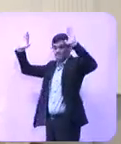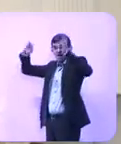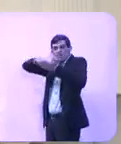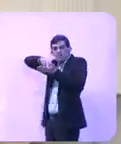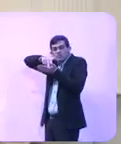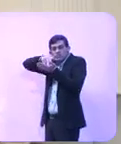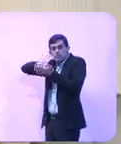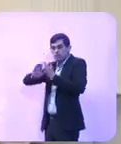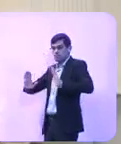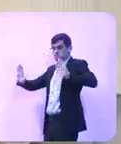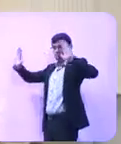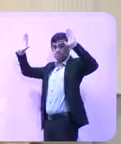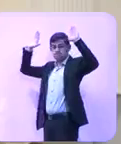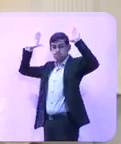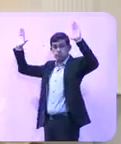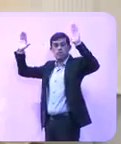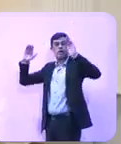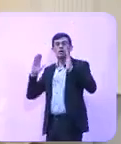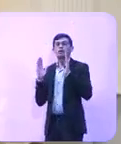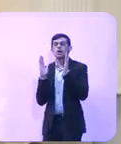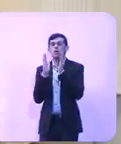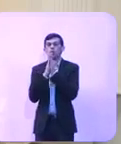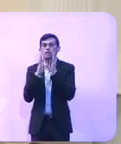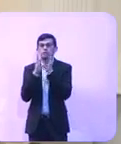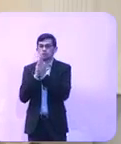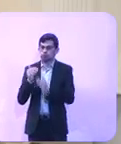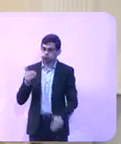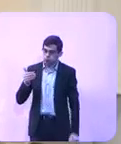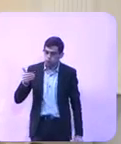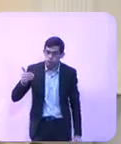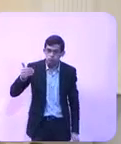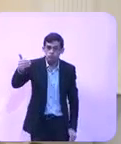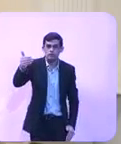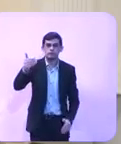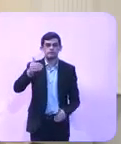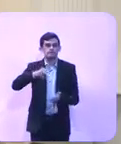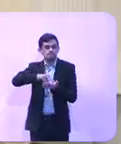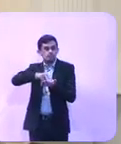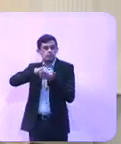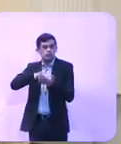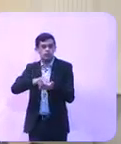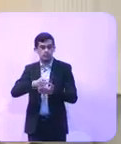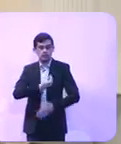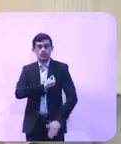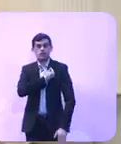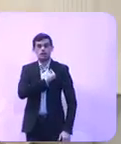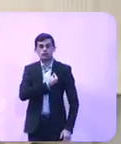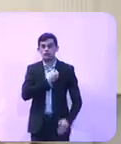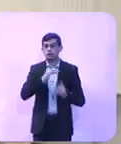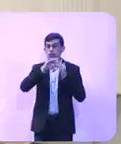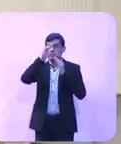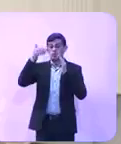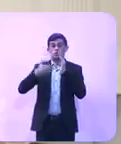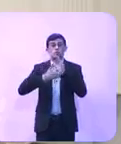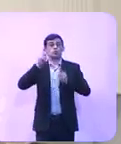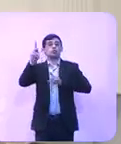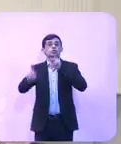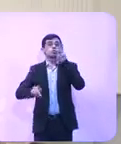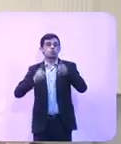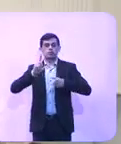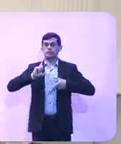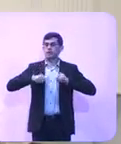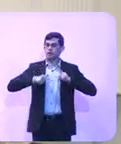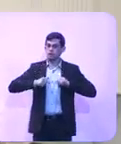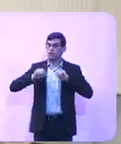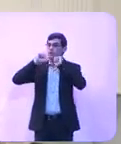se cansasse e a oração permanecesse ativa na vida de todo o povo e a